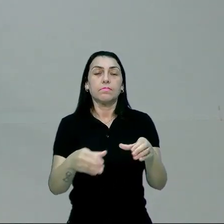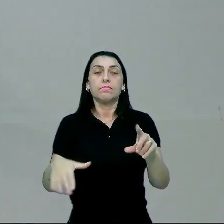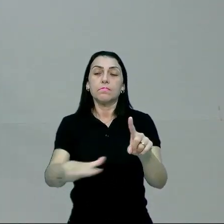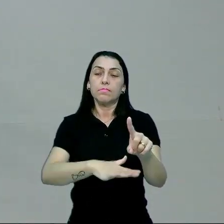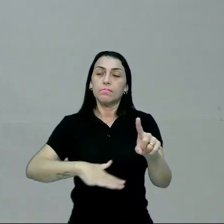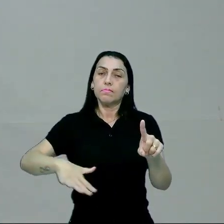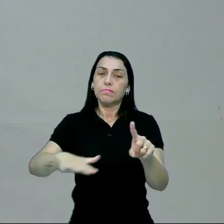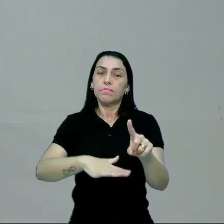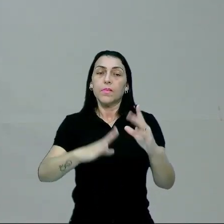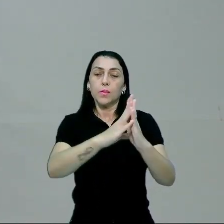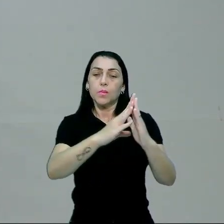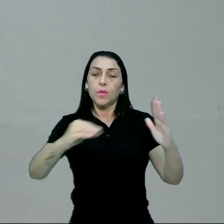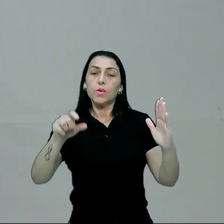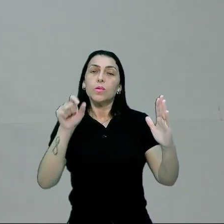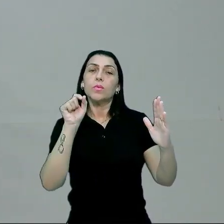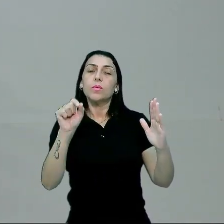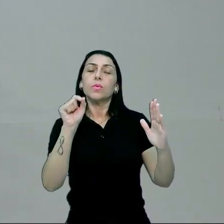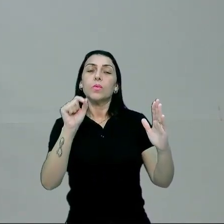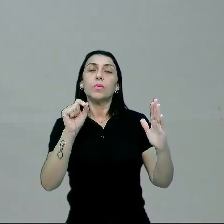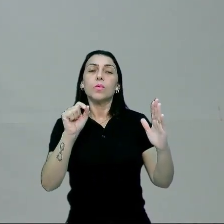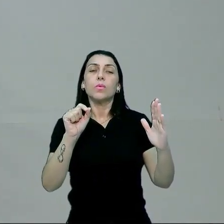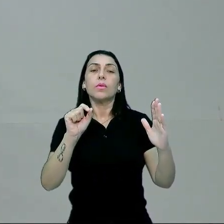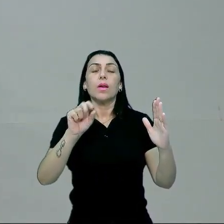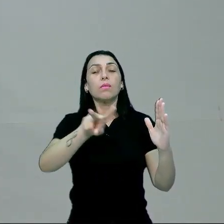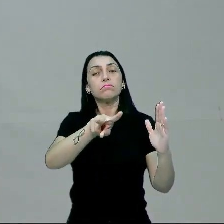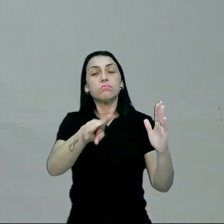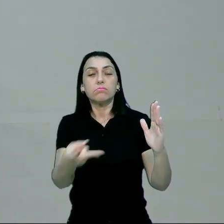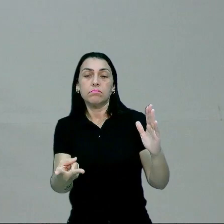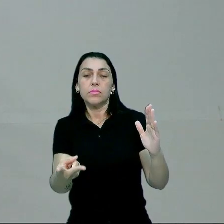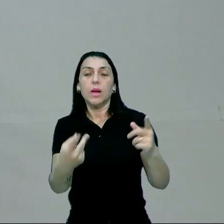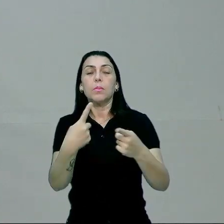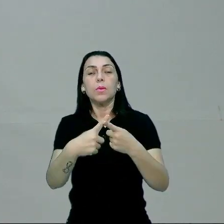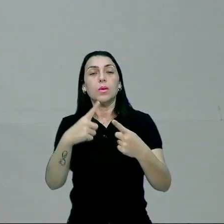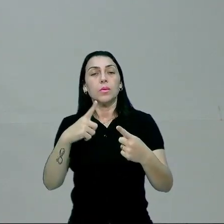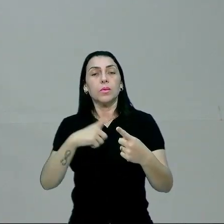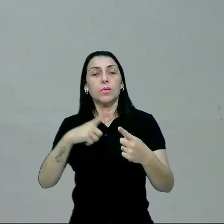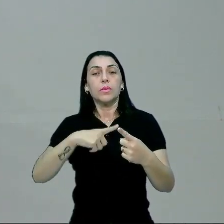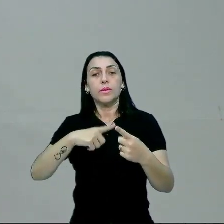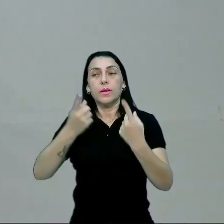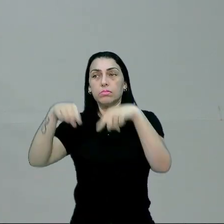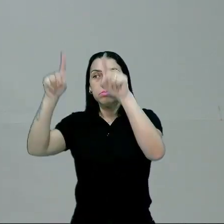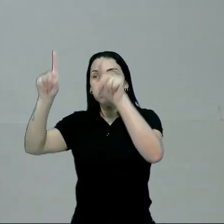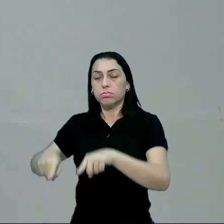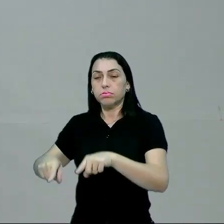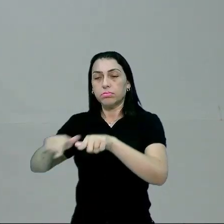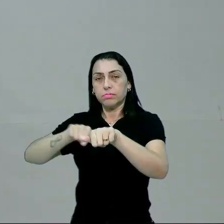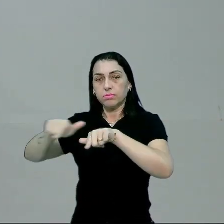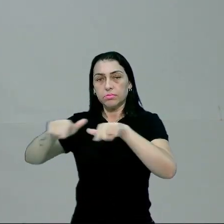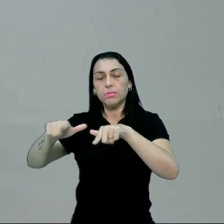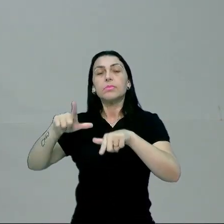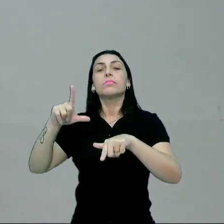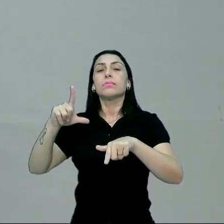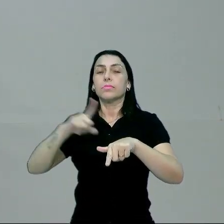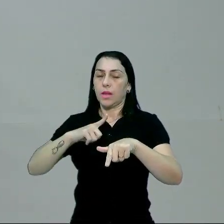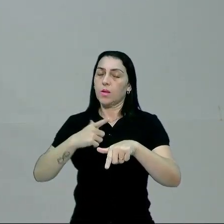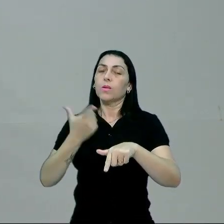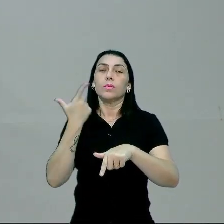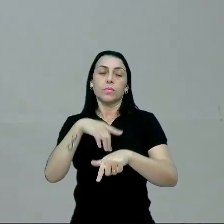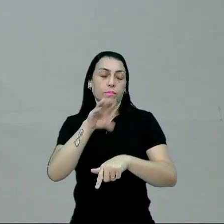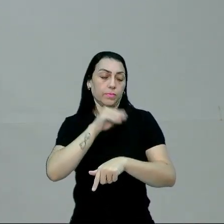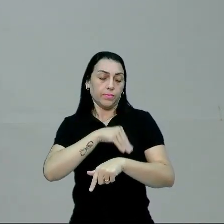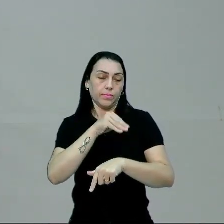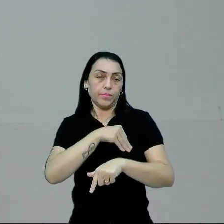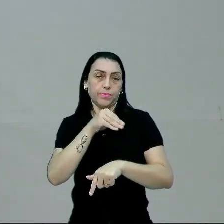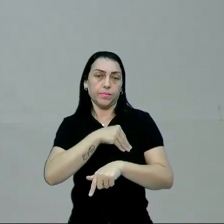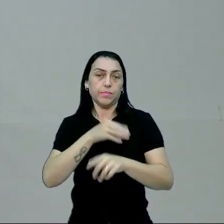social, ela reflete justamente esse tipo de contradição, porque eu vou ter o proletariado, eu tenho o trabalhador assalariado, né,